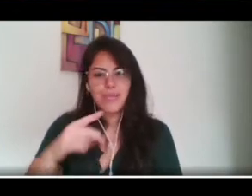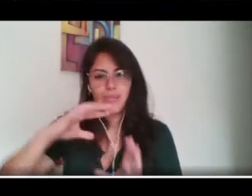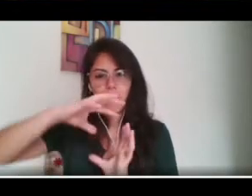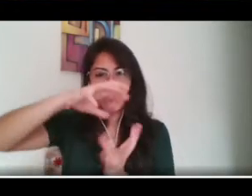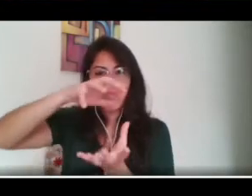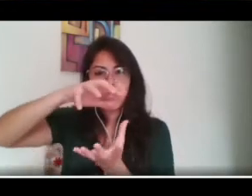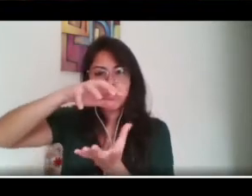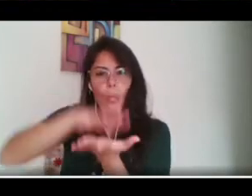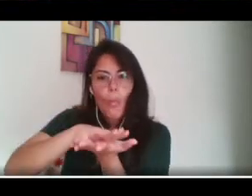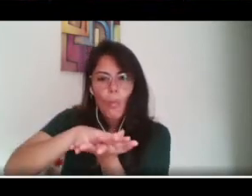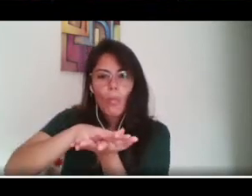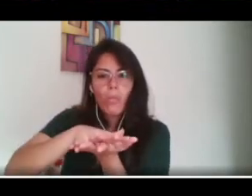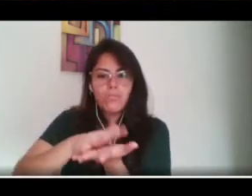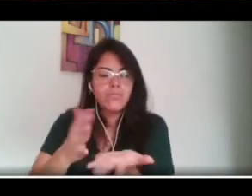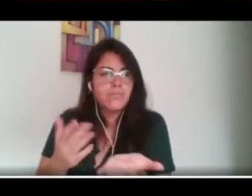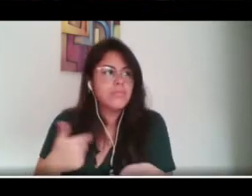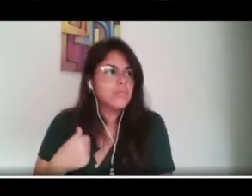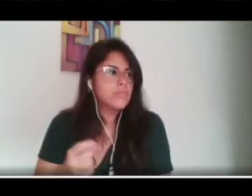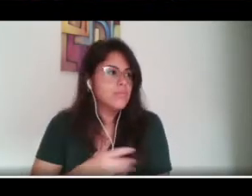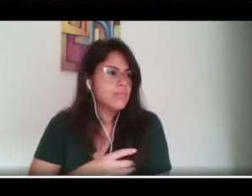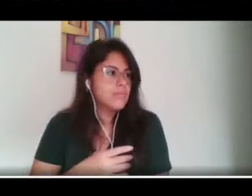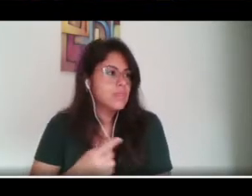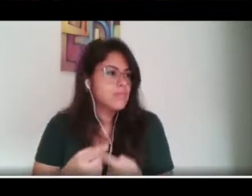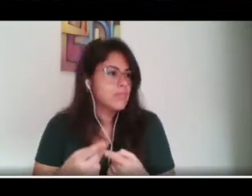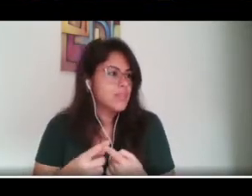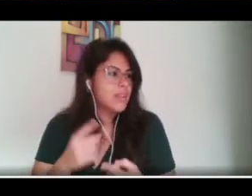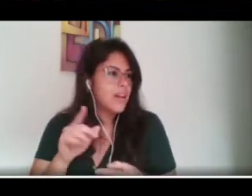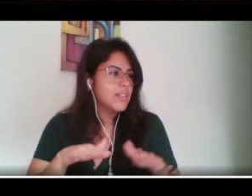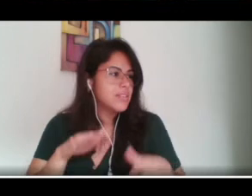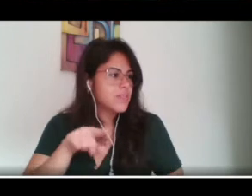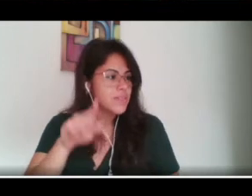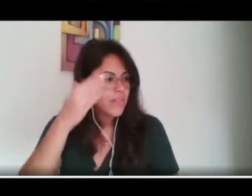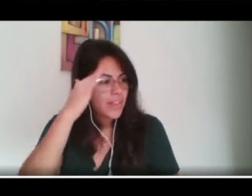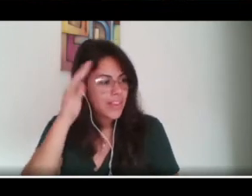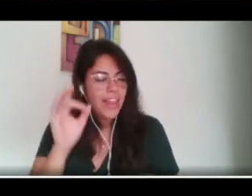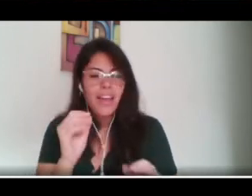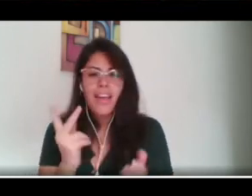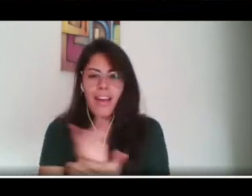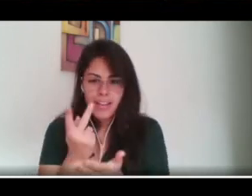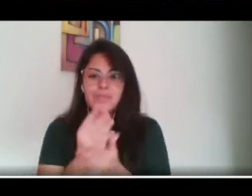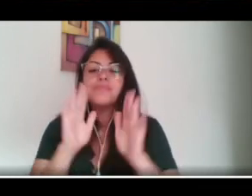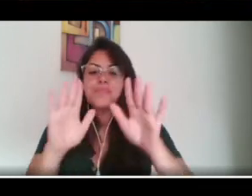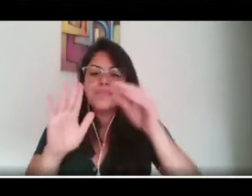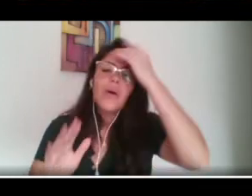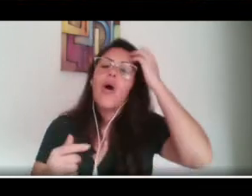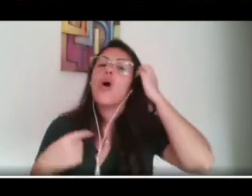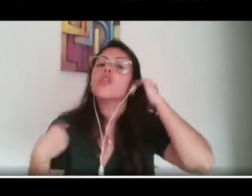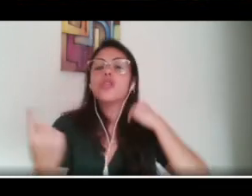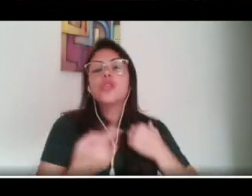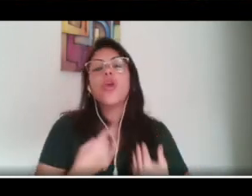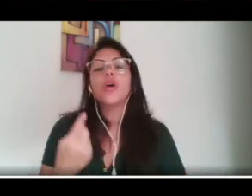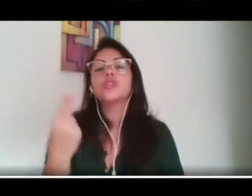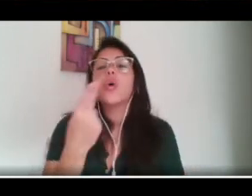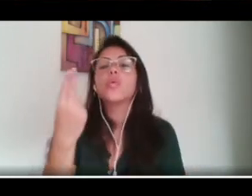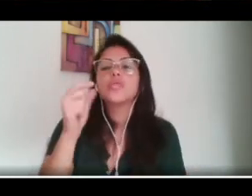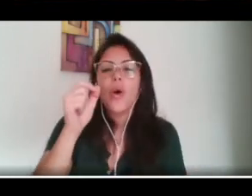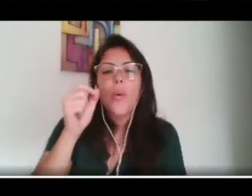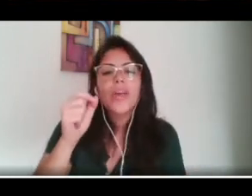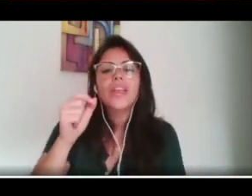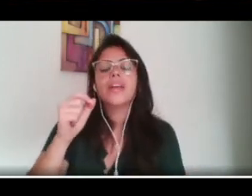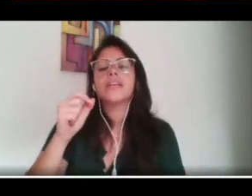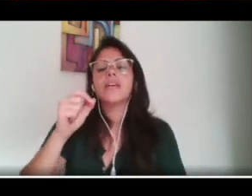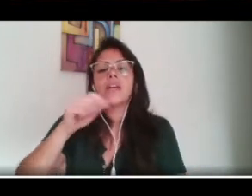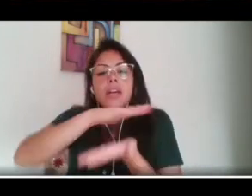nesses dias atuais. Você faz uma aproximação de Terra plana de tal forma que a